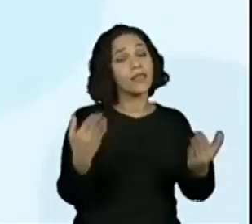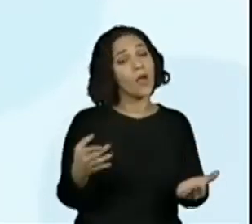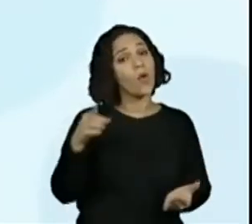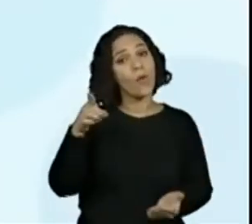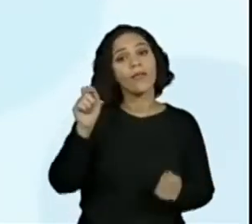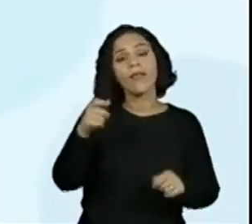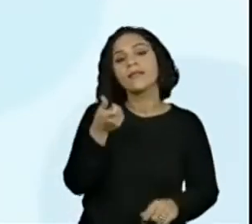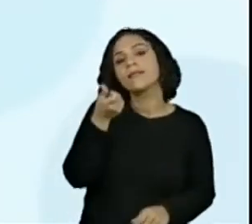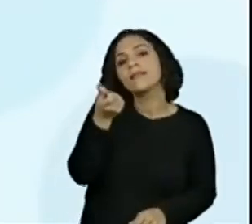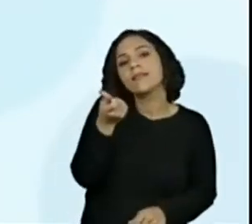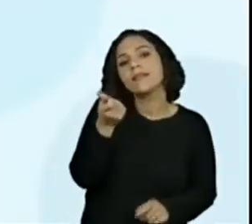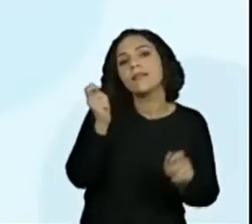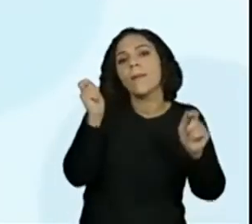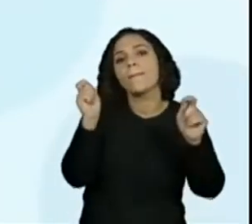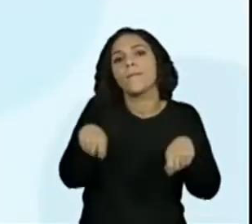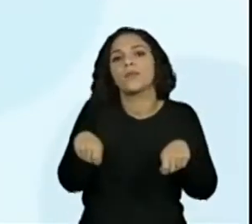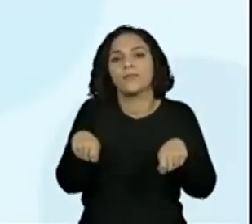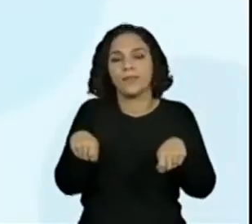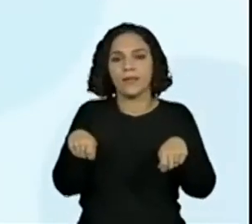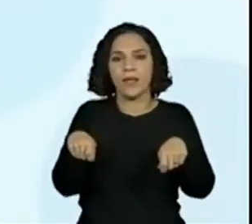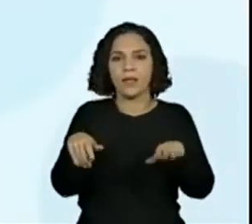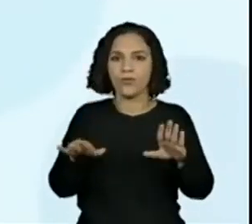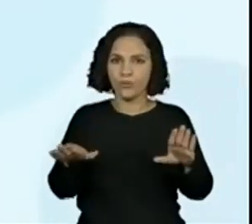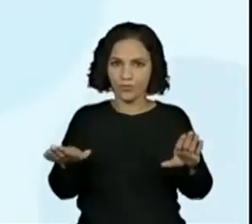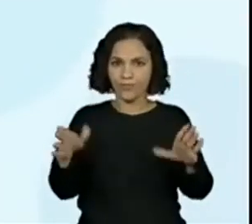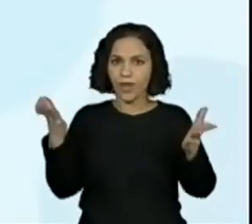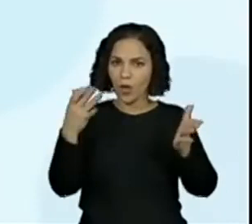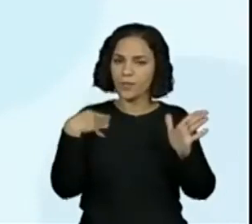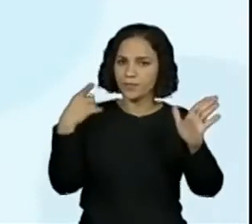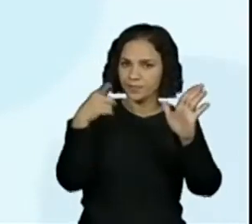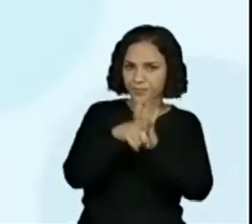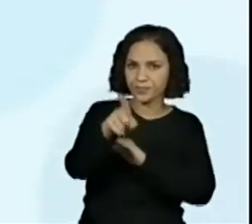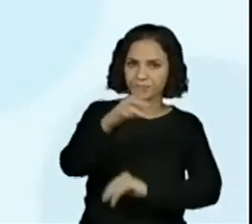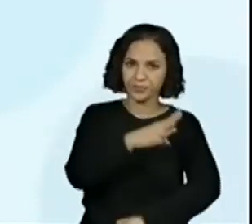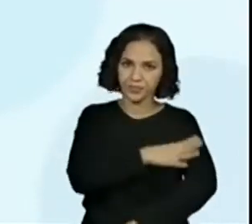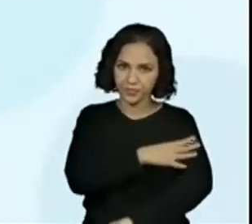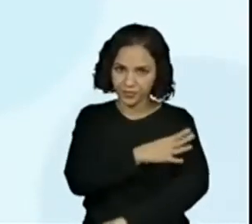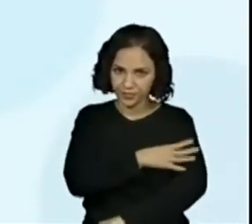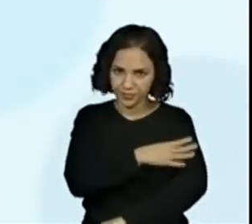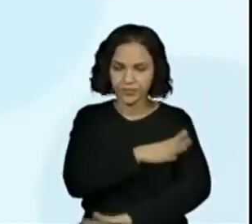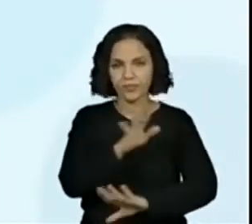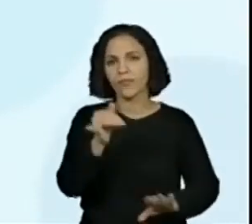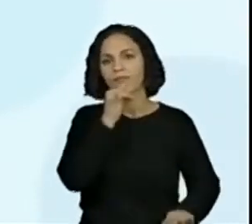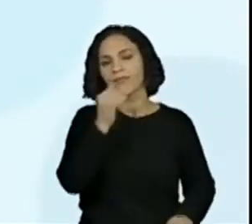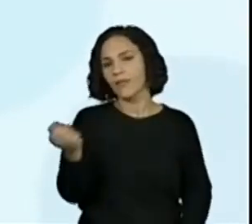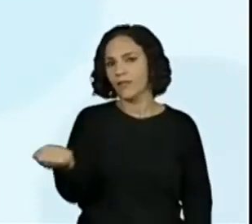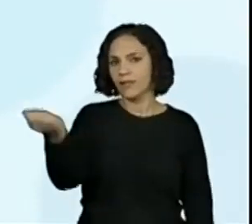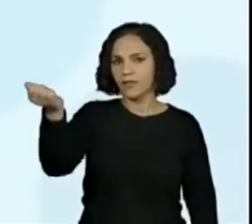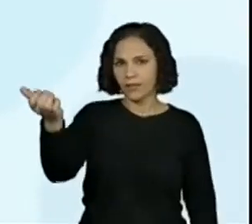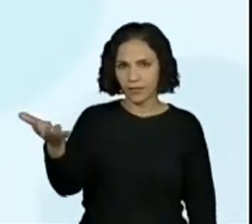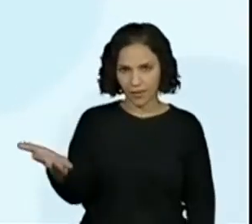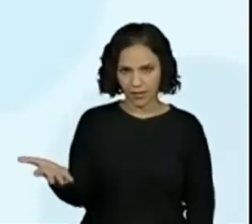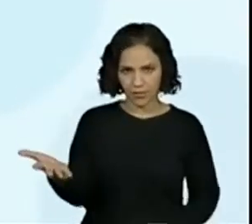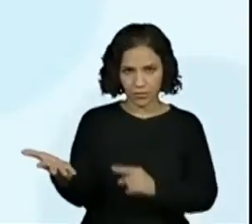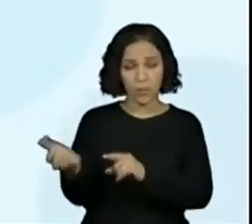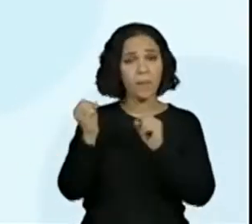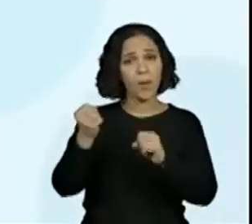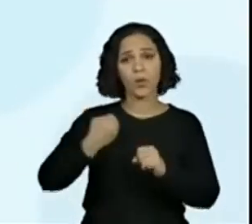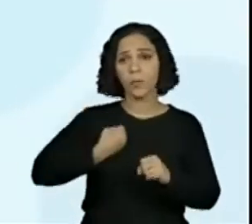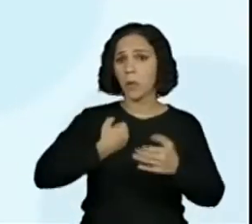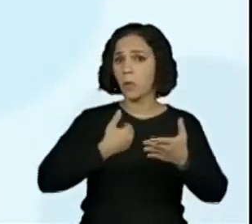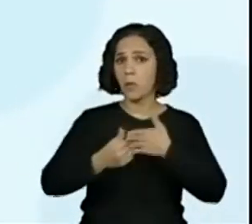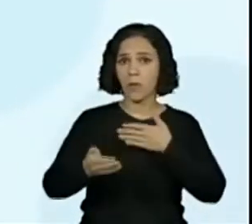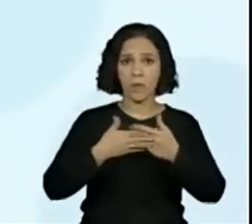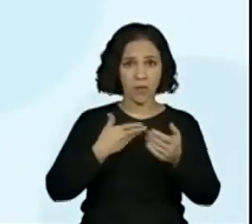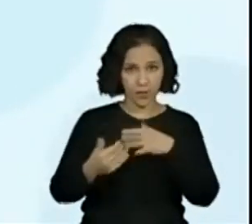possibilidades só para o aluno do 4º ano agora vamos lá em um lançamento de dados pode sair qualquer